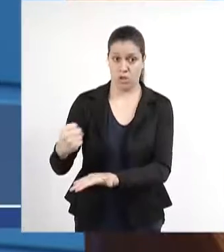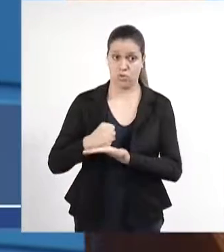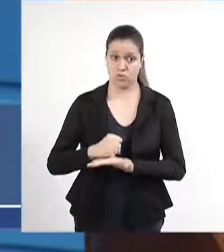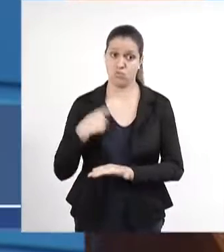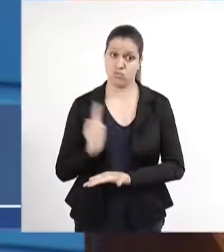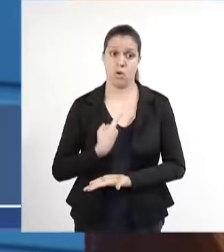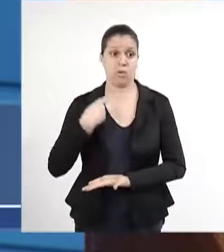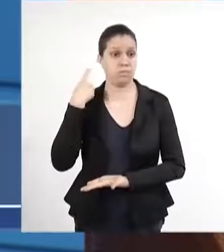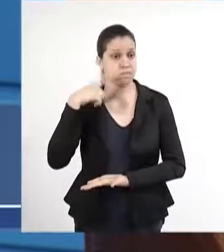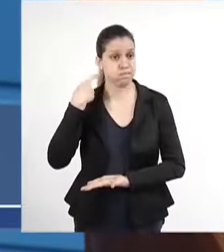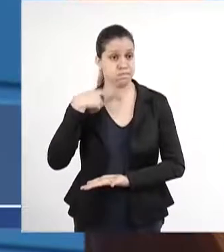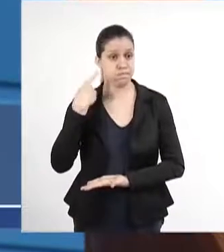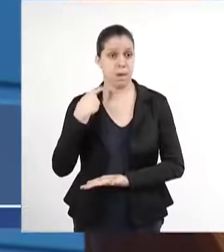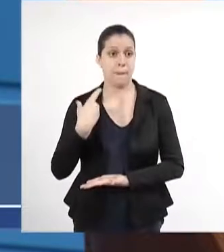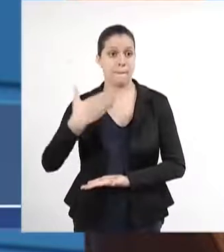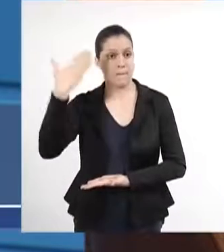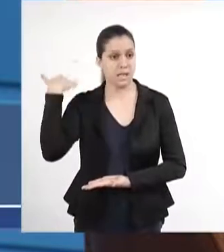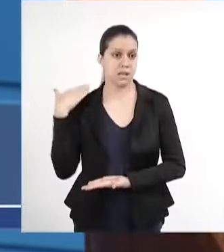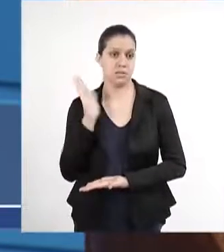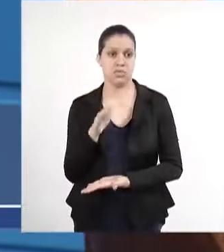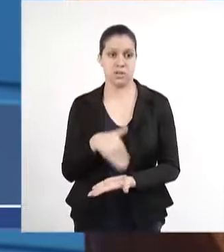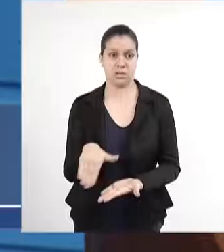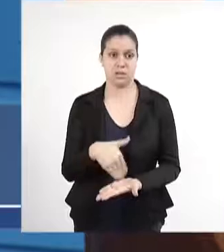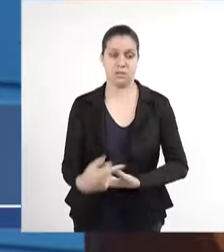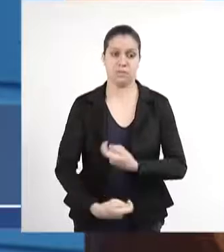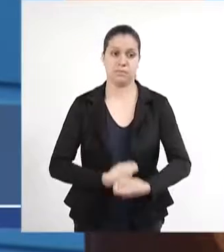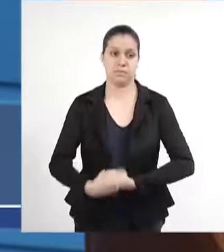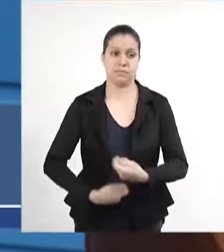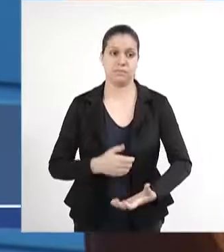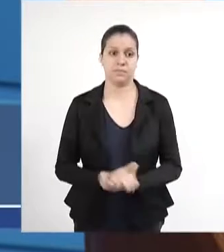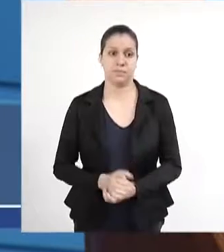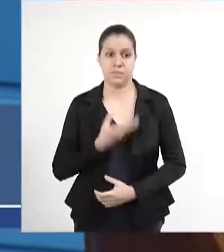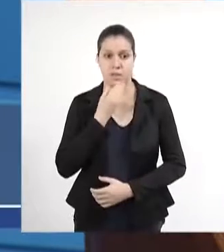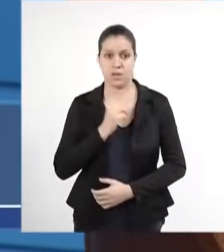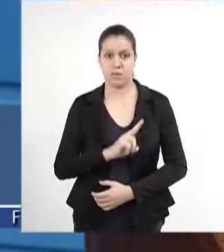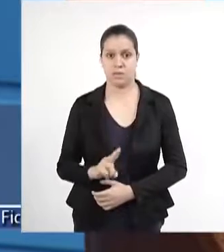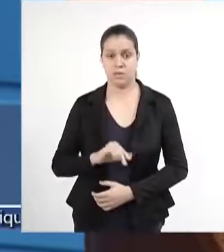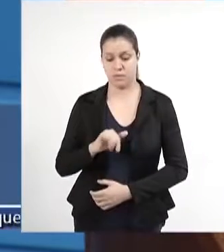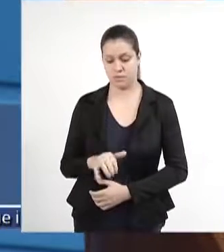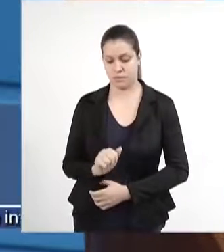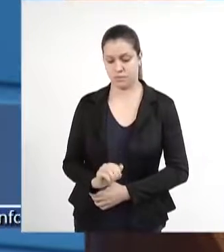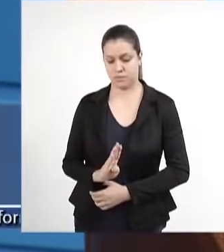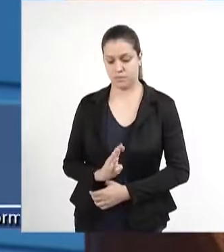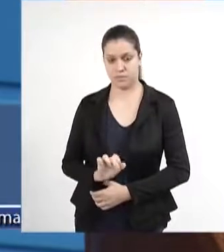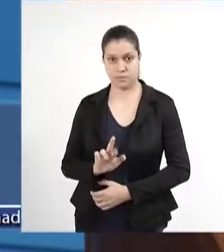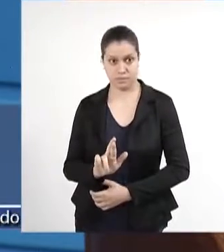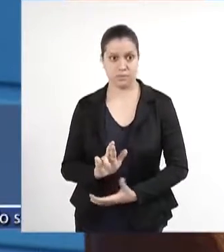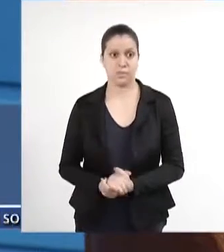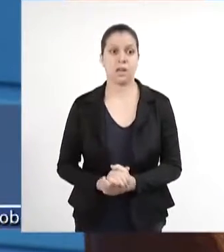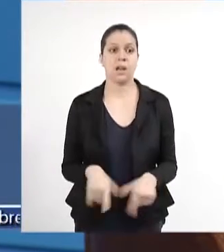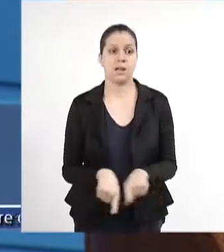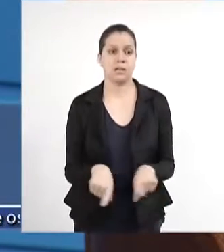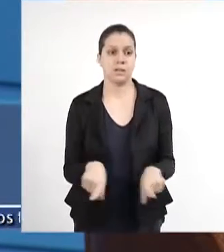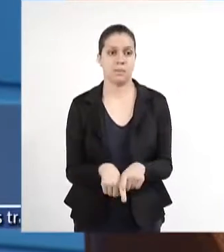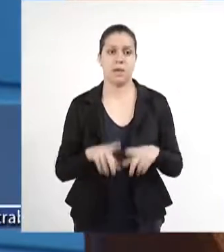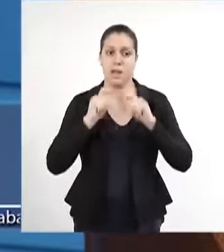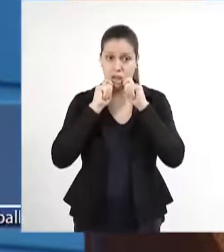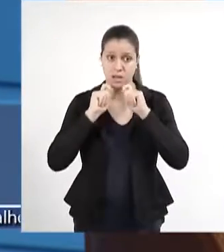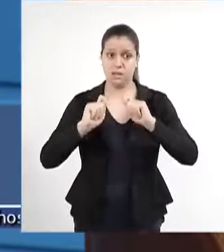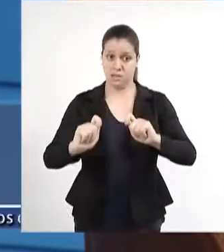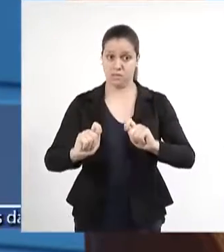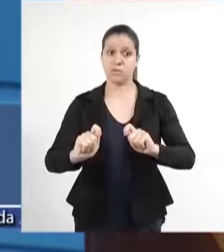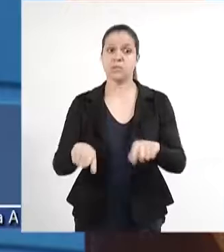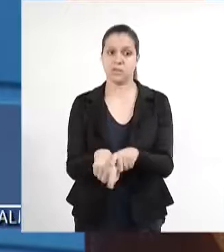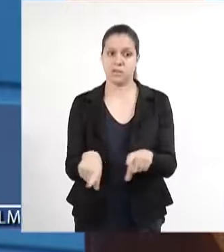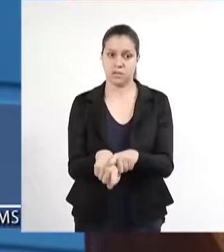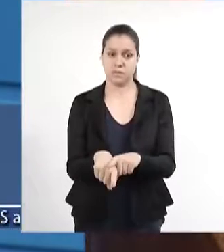nosso secretário de Fazenda, o Jader Julianelli, que nos cedeu a assessoria, inclusive, de imprensa,